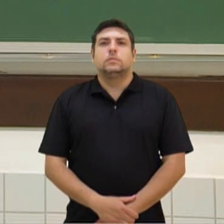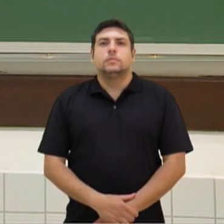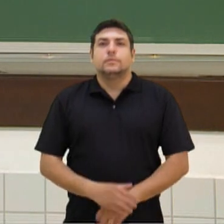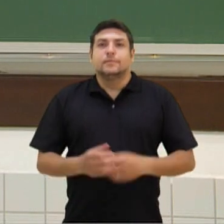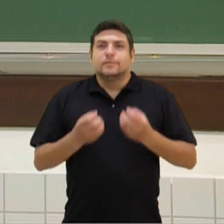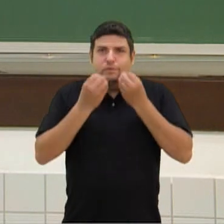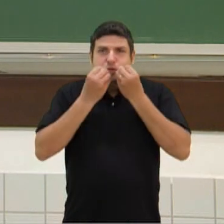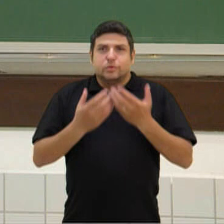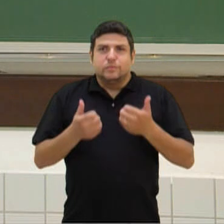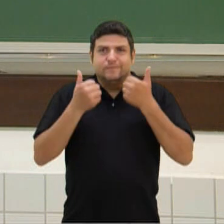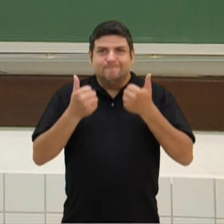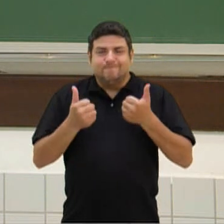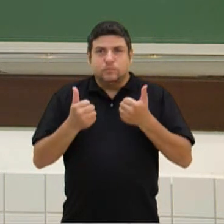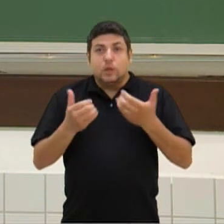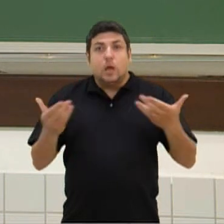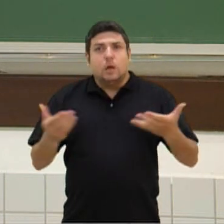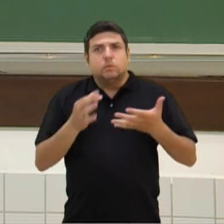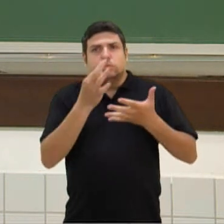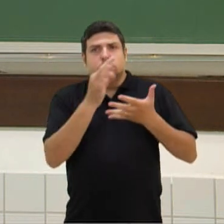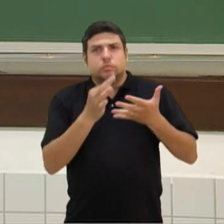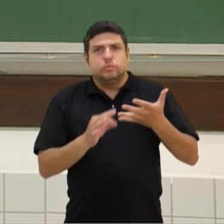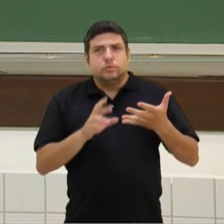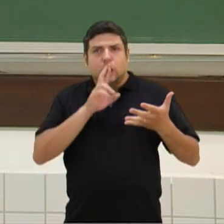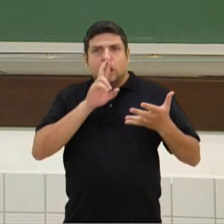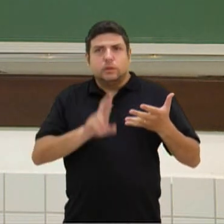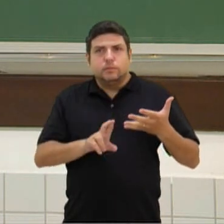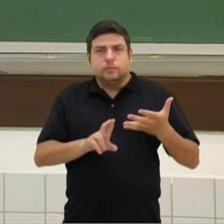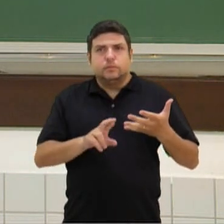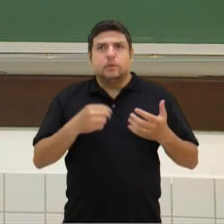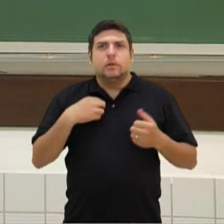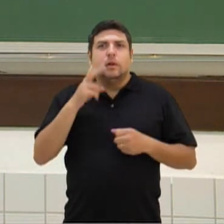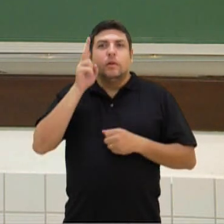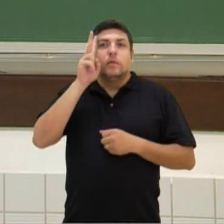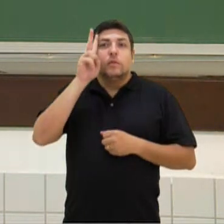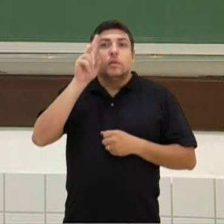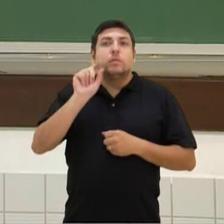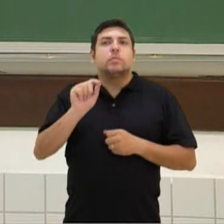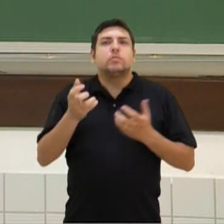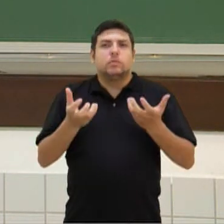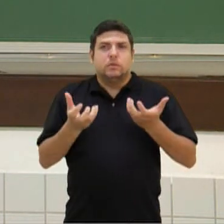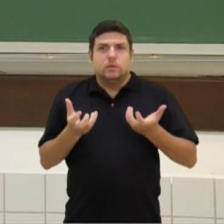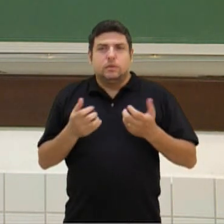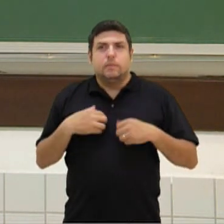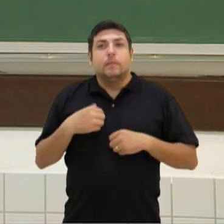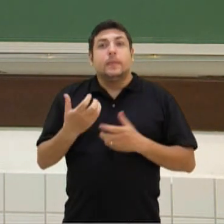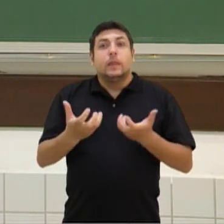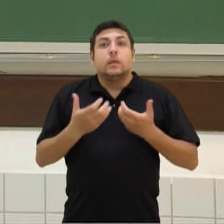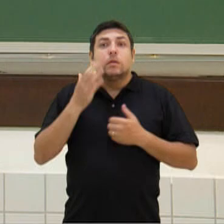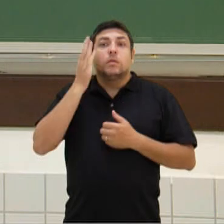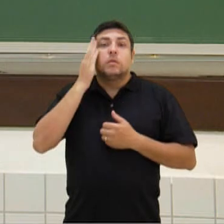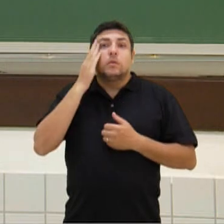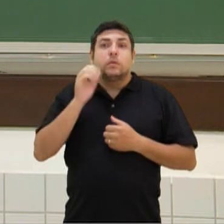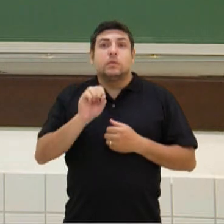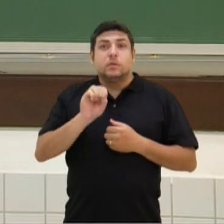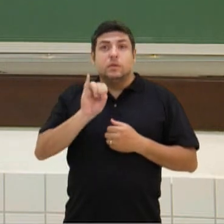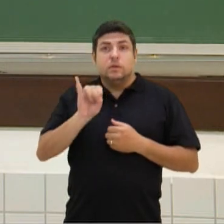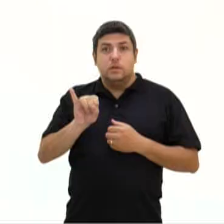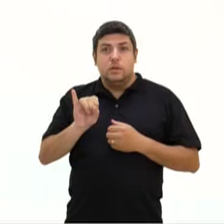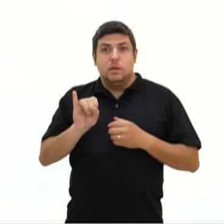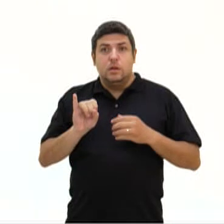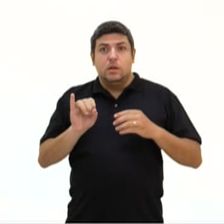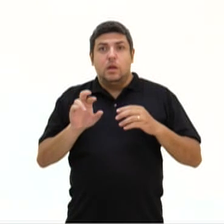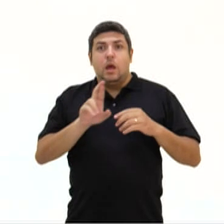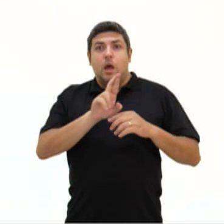Muito bem, turma, vamos à correção do exercício então? Vamos relembrar o que a gente quer. Eu quero saber se a